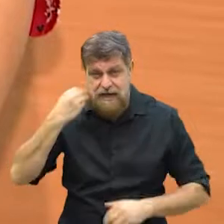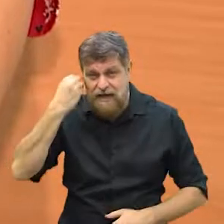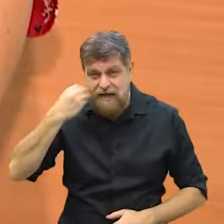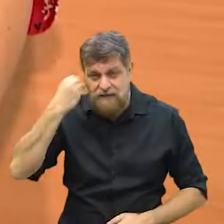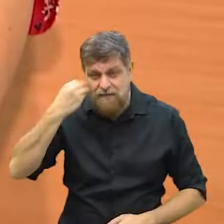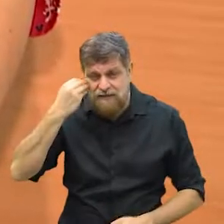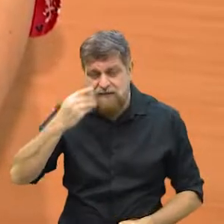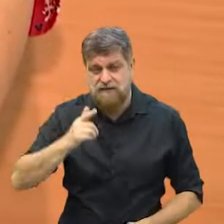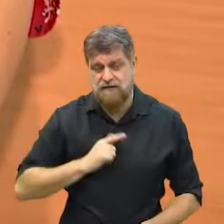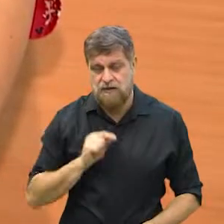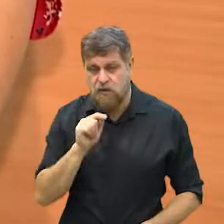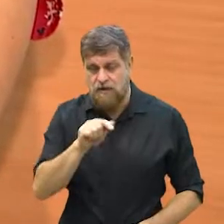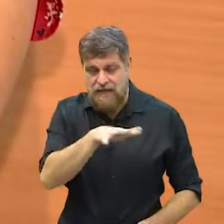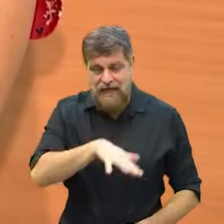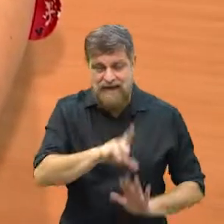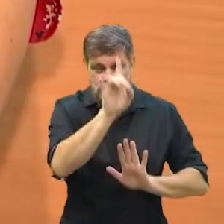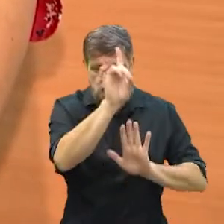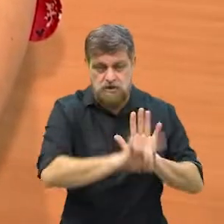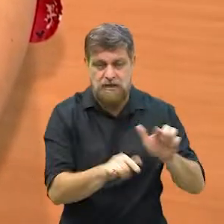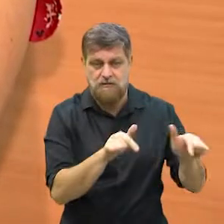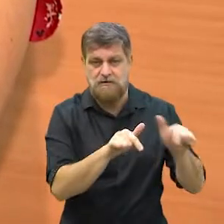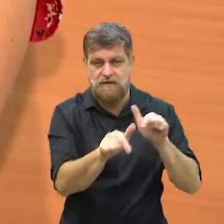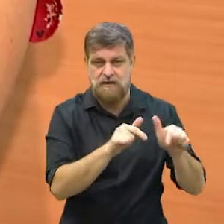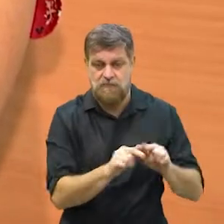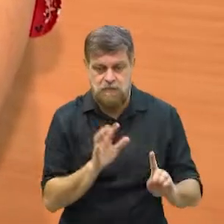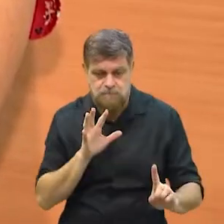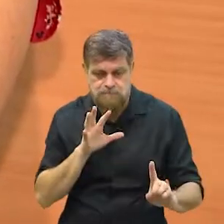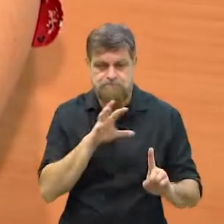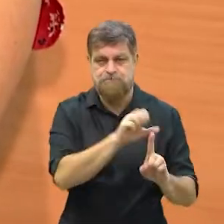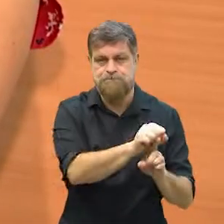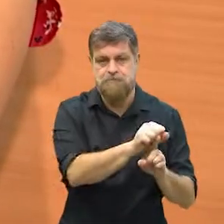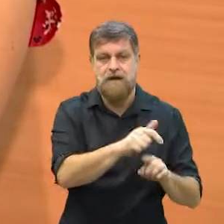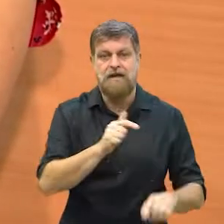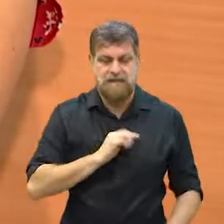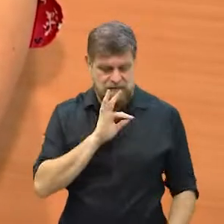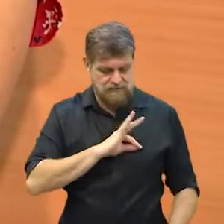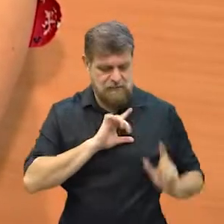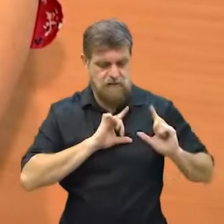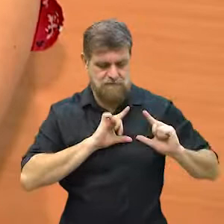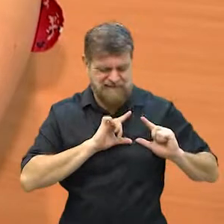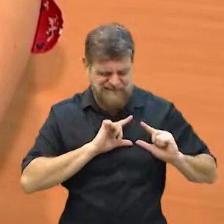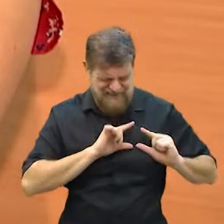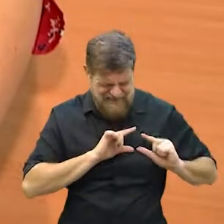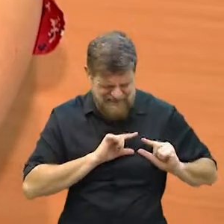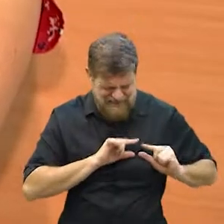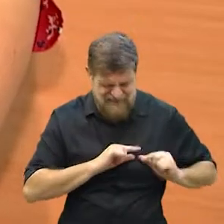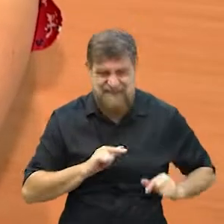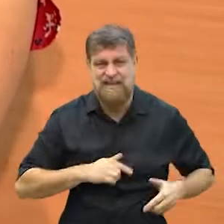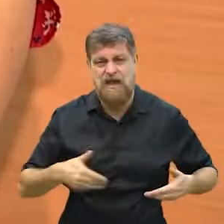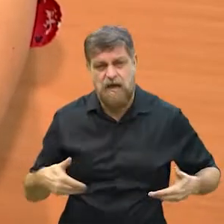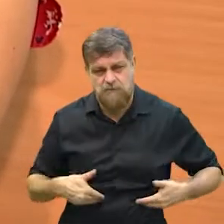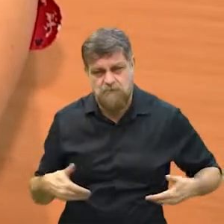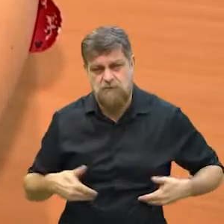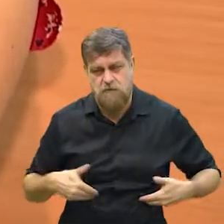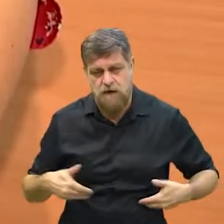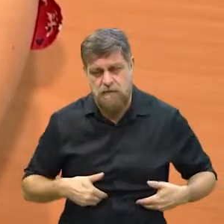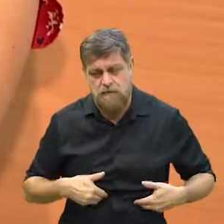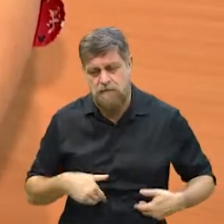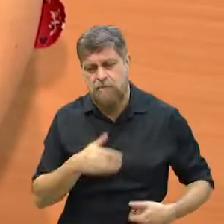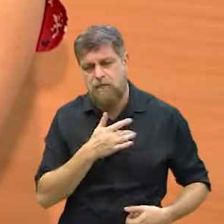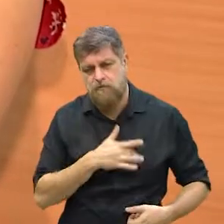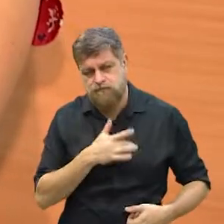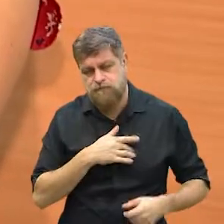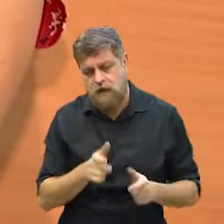que quanto mais se ataca direitos trabalhistas, mais você tem um achatamento da renda, mais você tem fome e